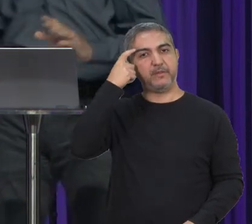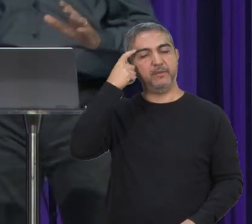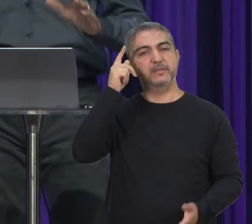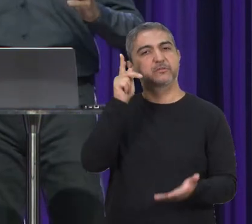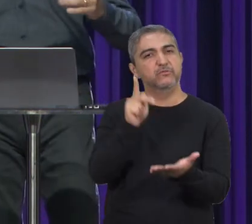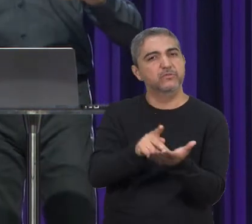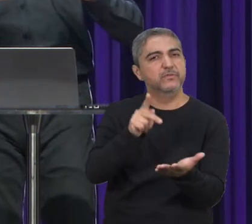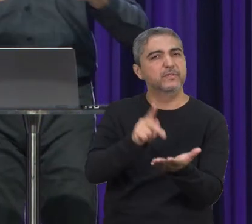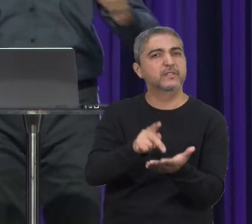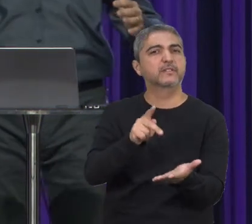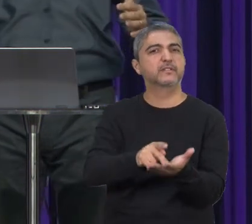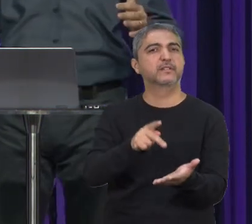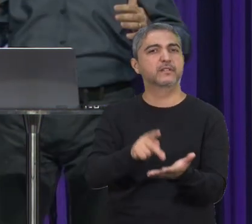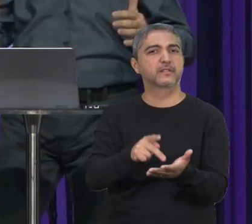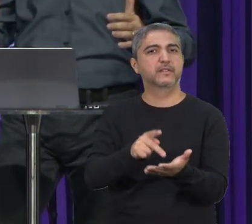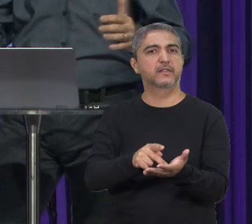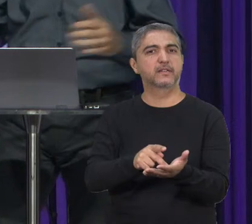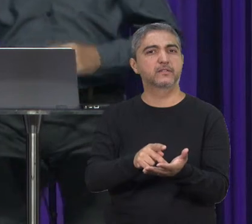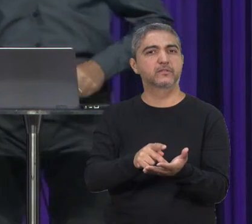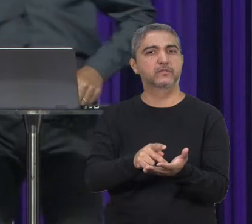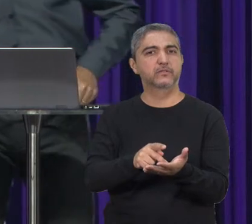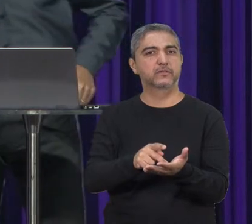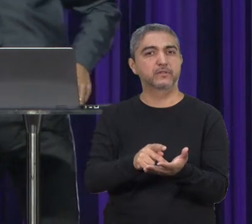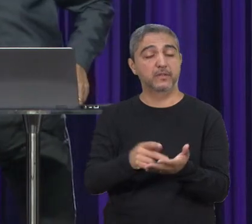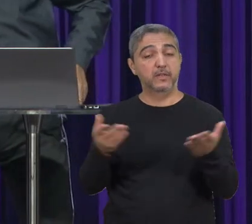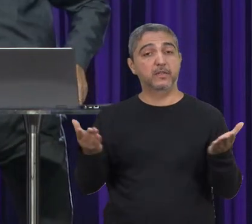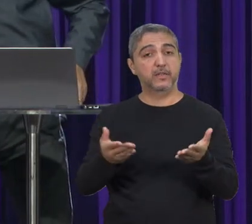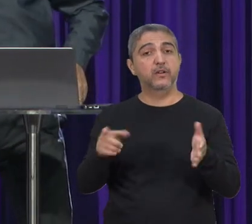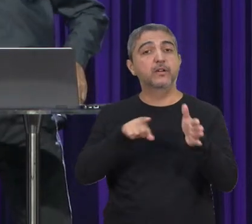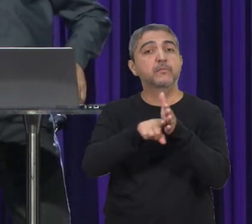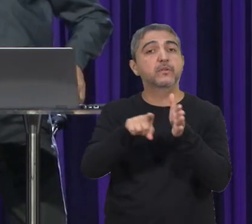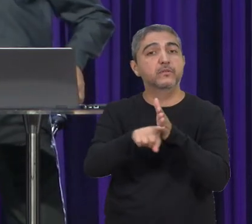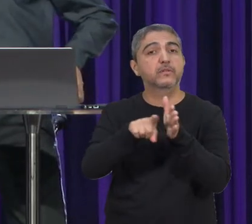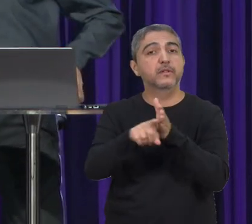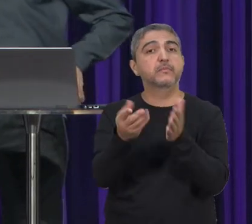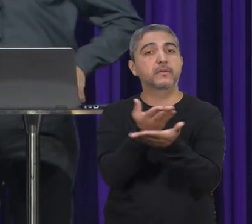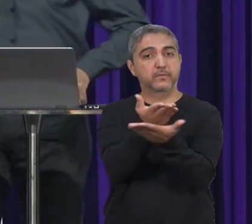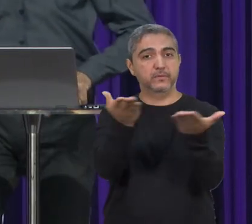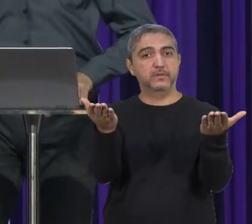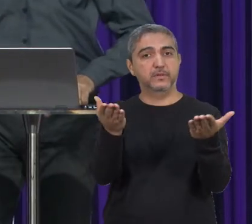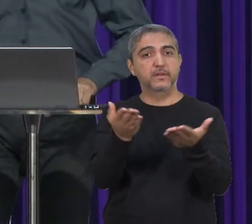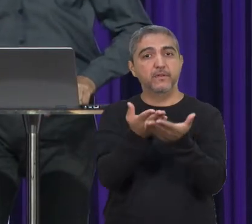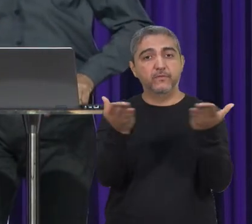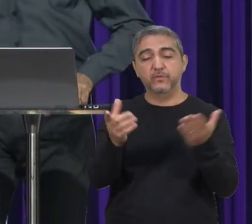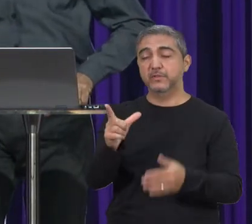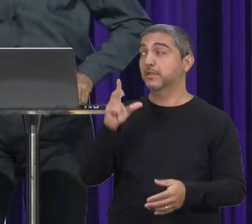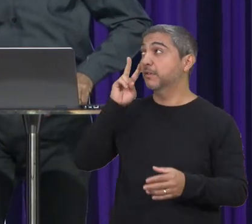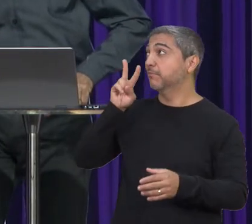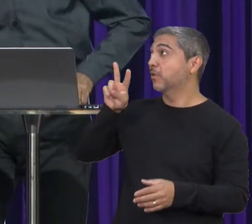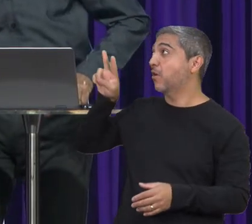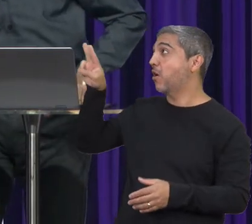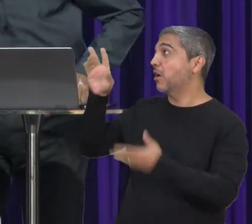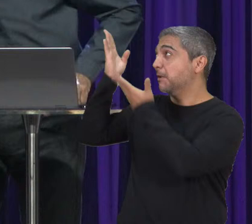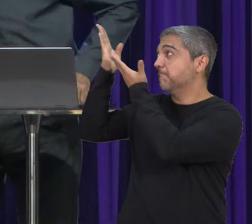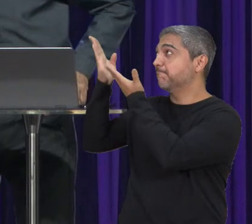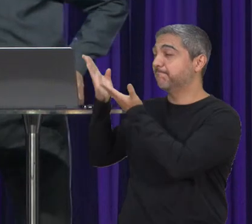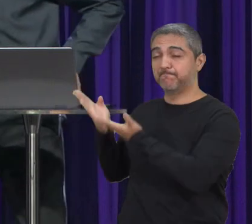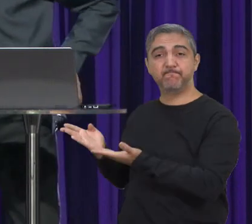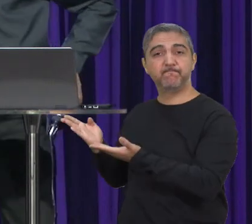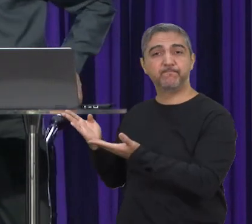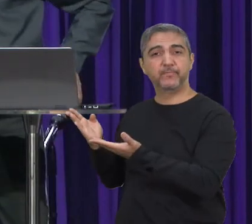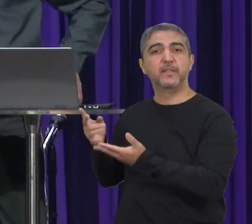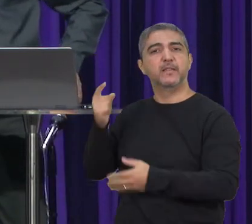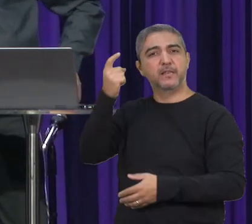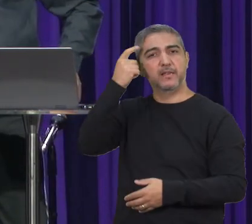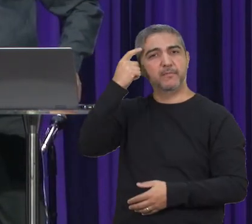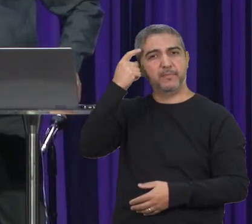e agora nós vamos fazer o mesmo exercício. Procure pelo menos uma dessas características que você disse: olha, isso daqui é a minha grande